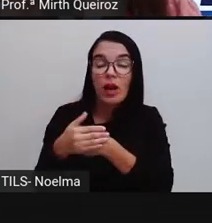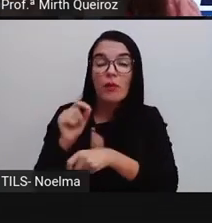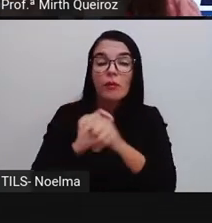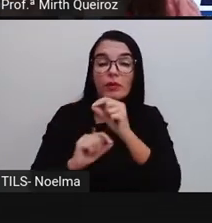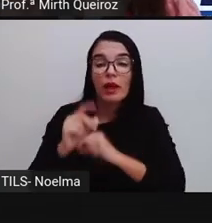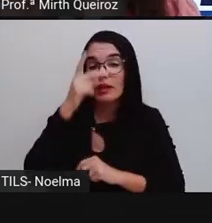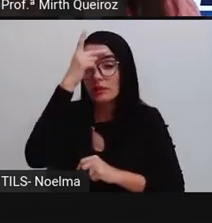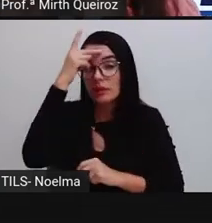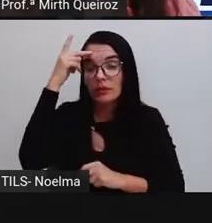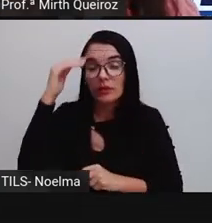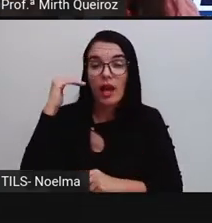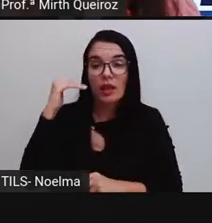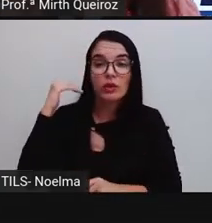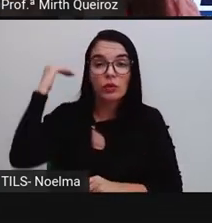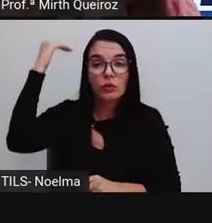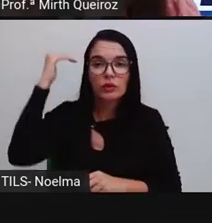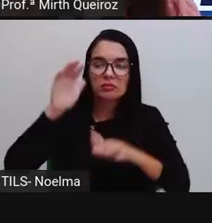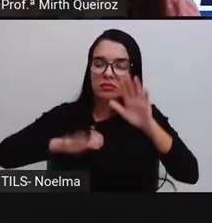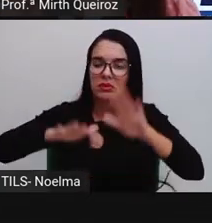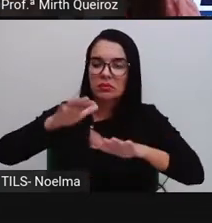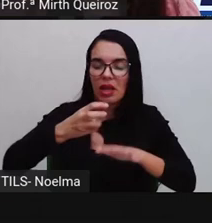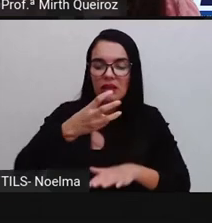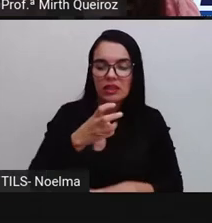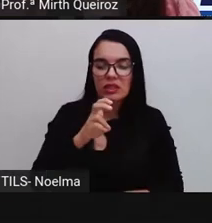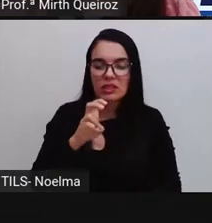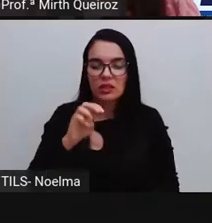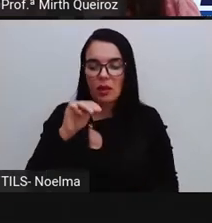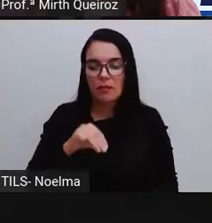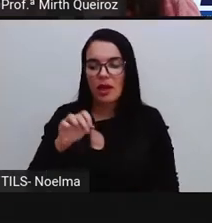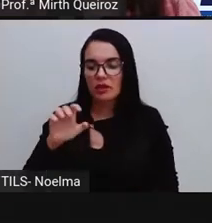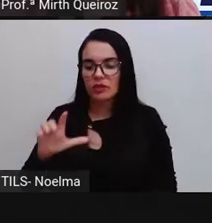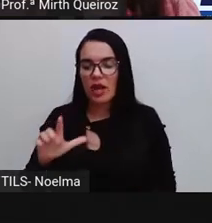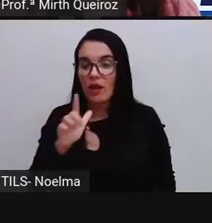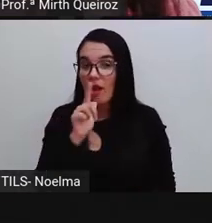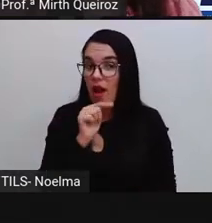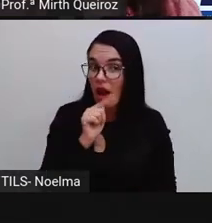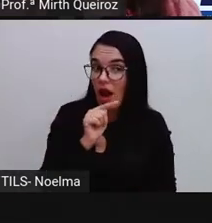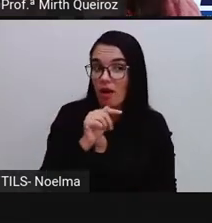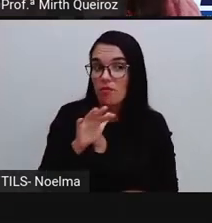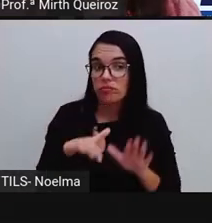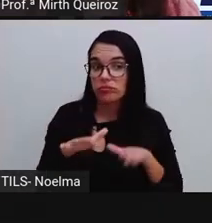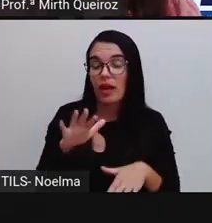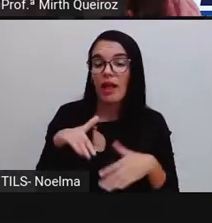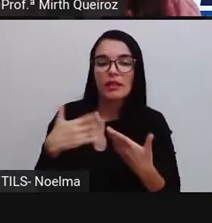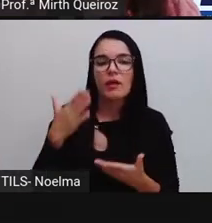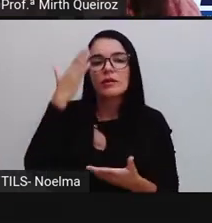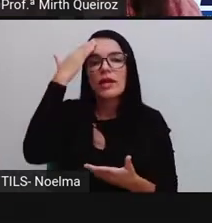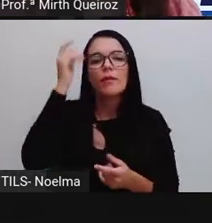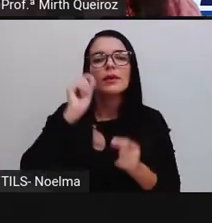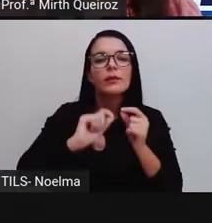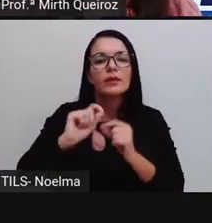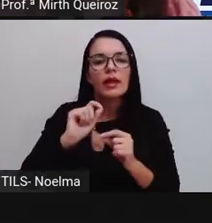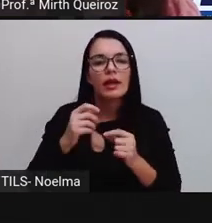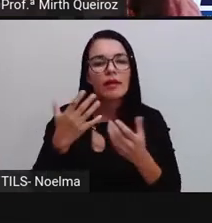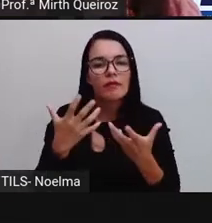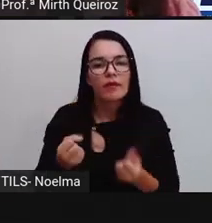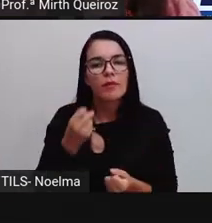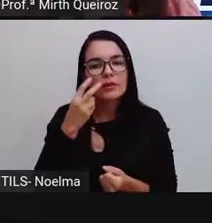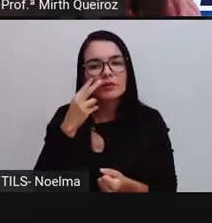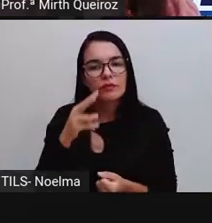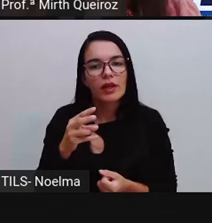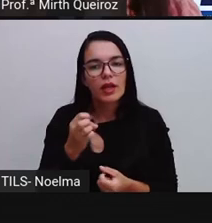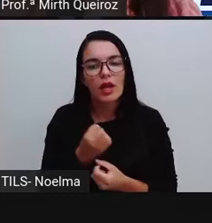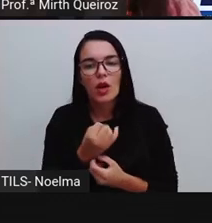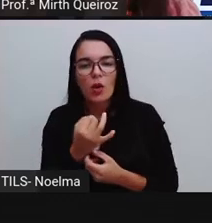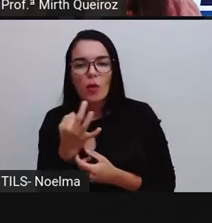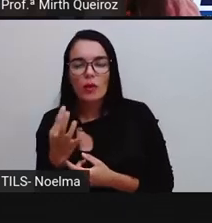sejam ingeridos 35 ml de água por quilo de massa, né? Sabendo disso, a gente vai ver quantos mililitros de água a